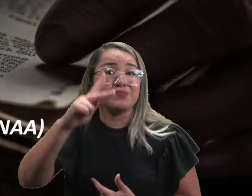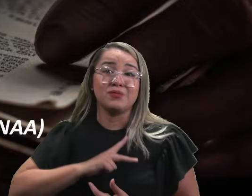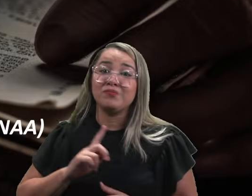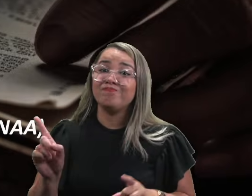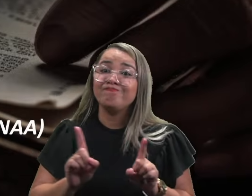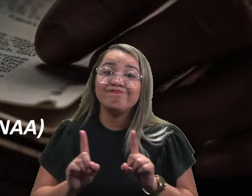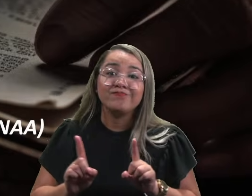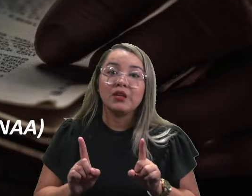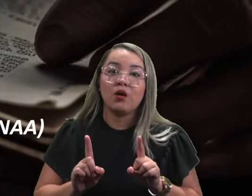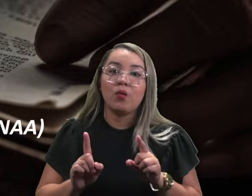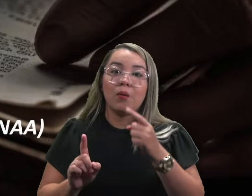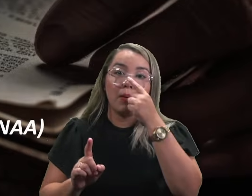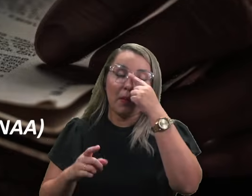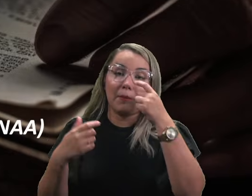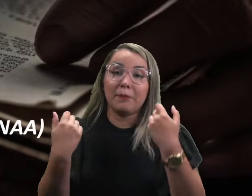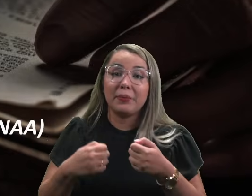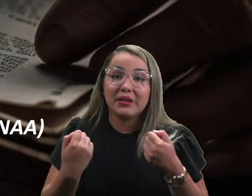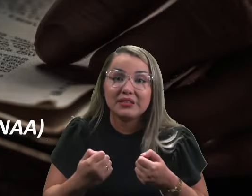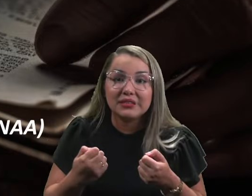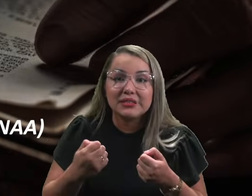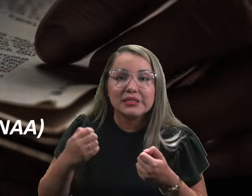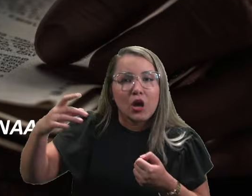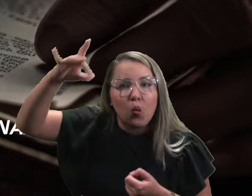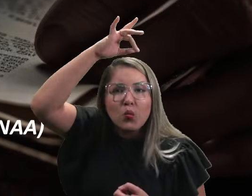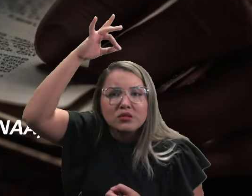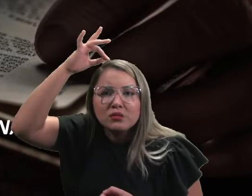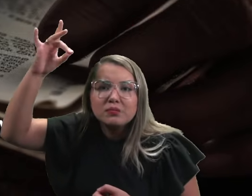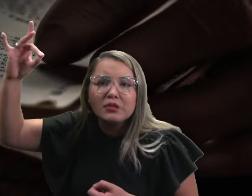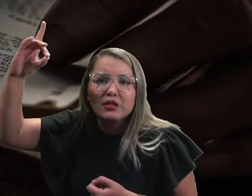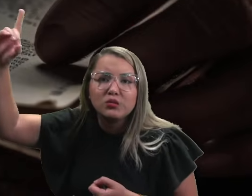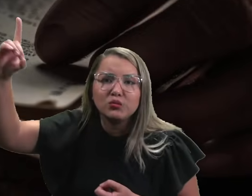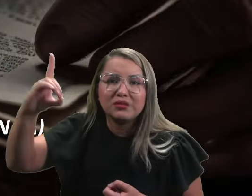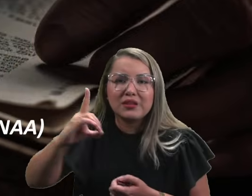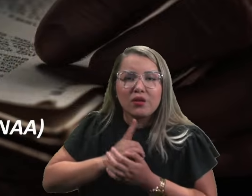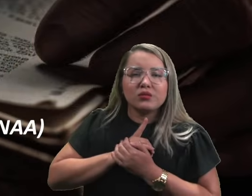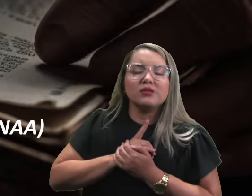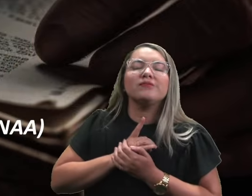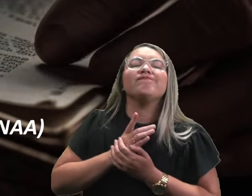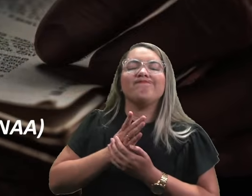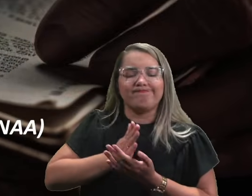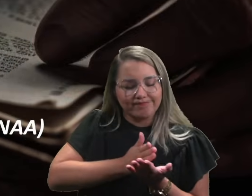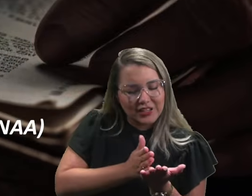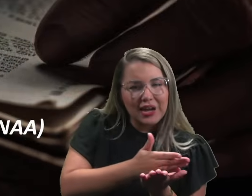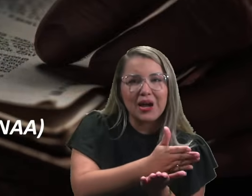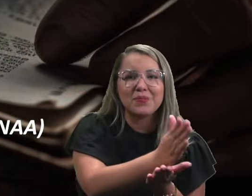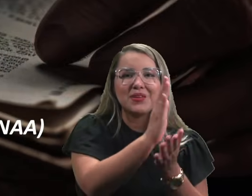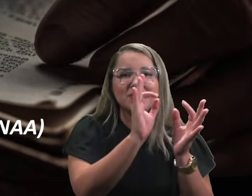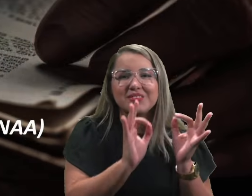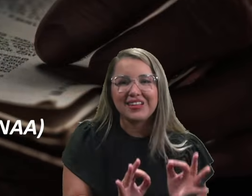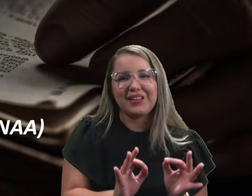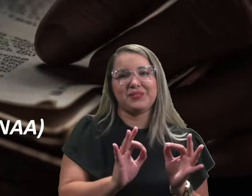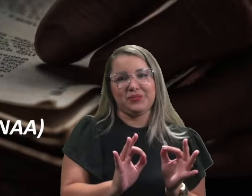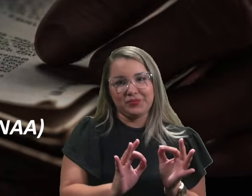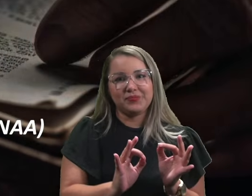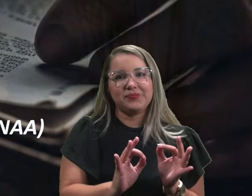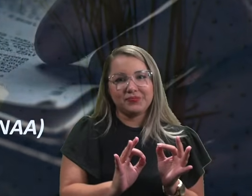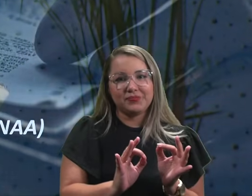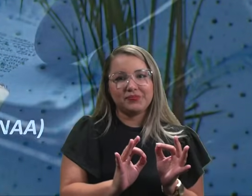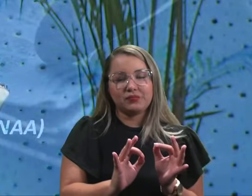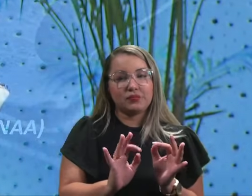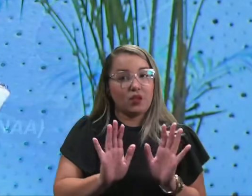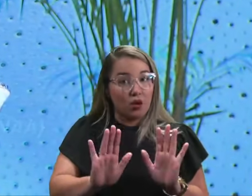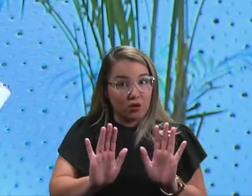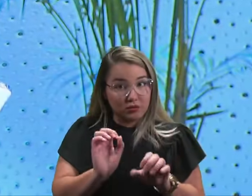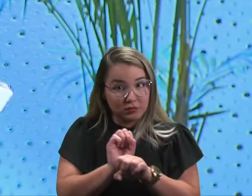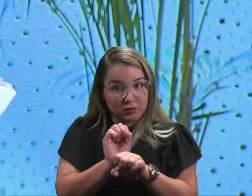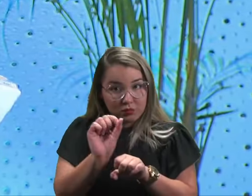se são guiados pelo Espírito, vocês não estão debaixo da lei. Uma pausa aqui